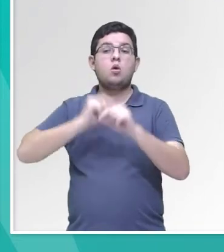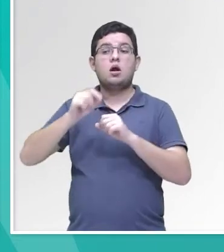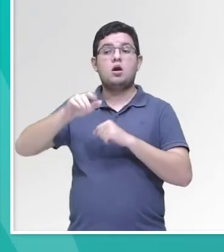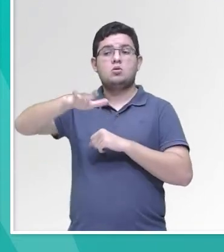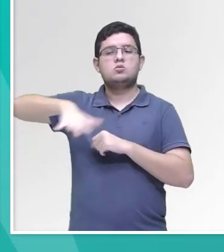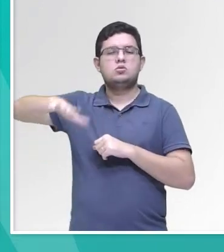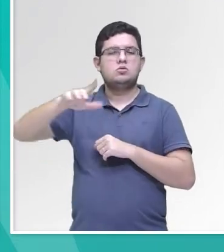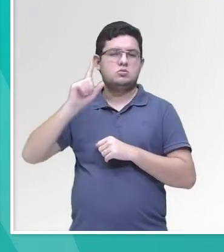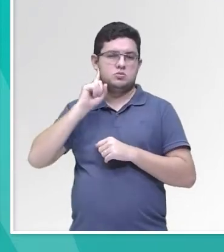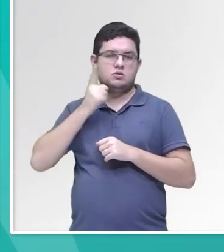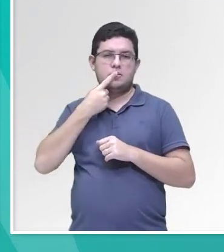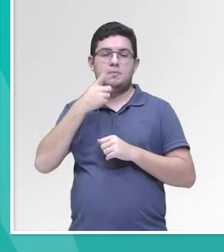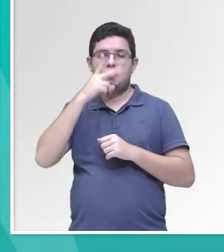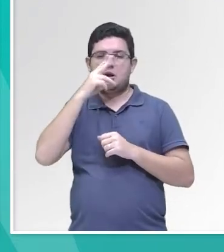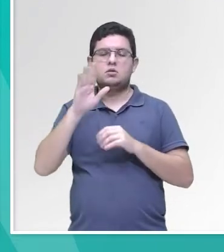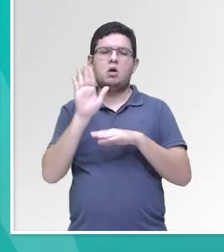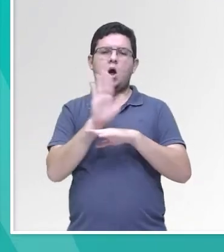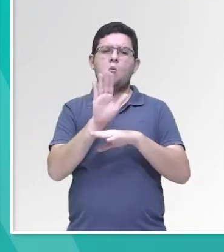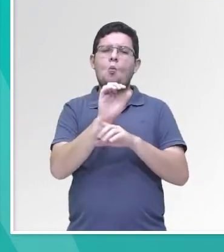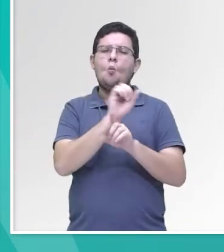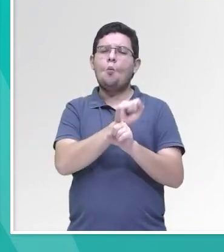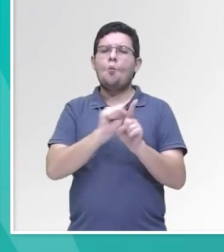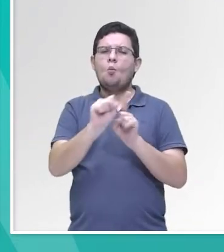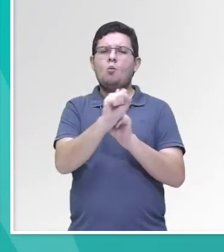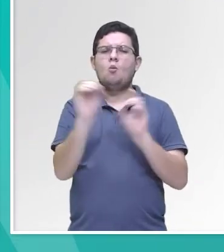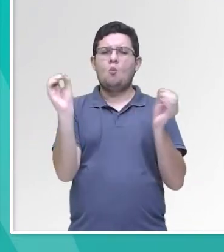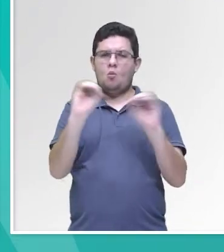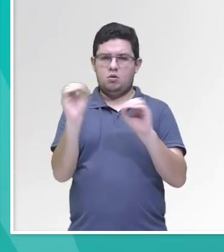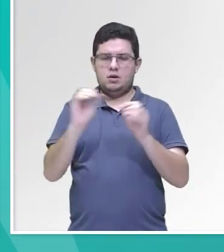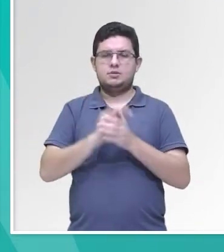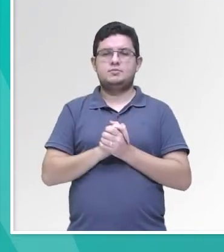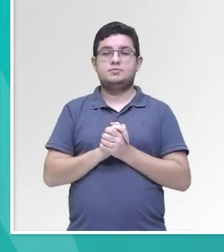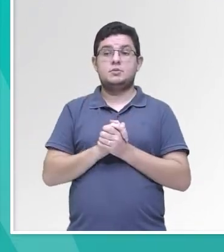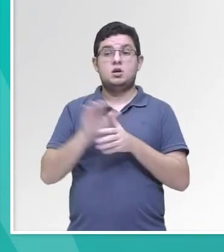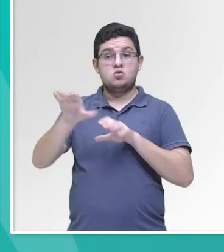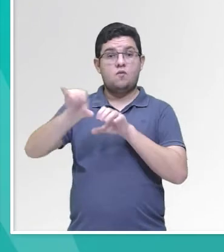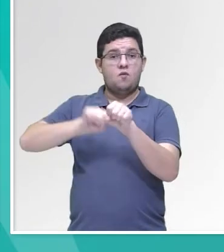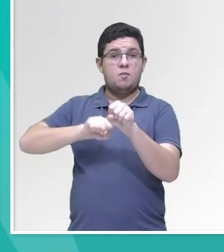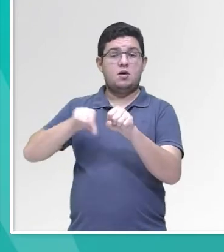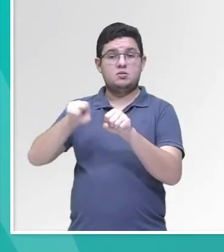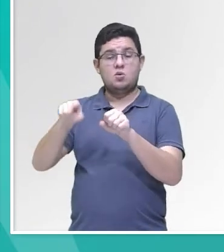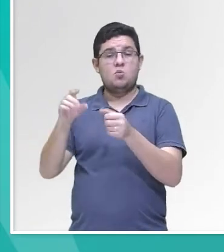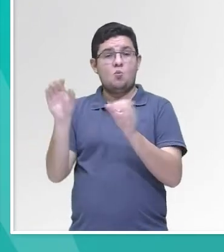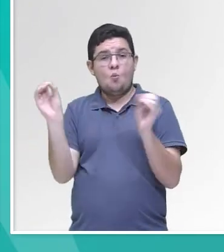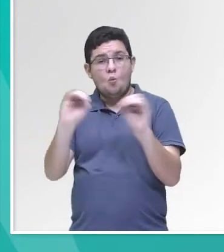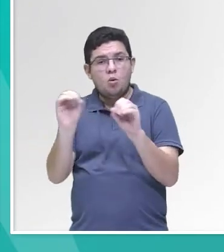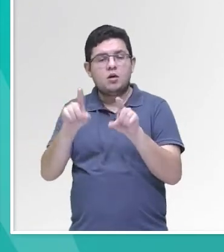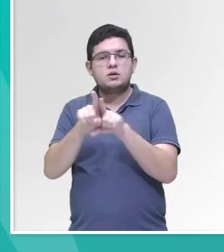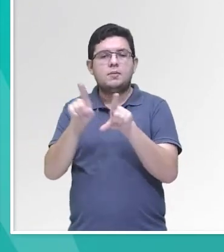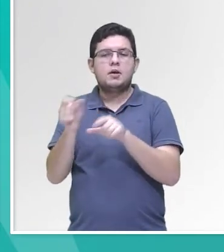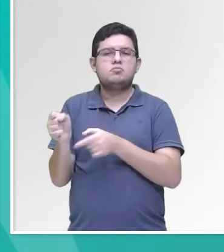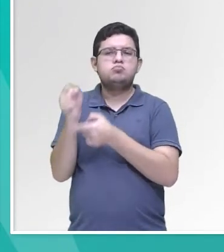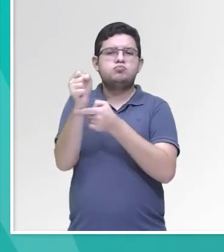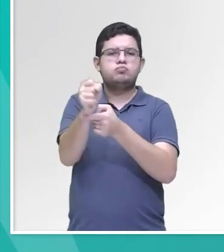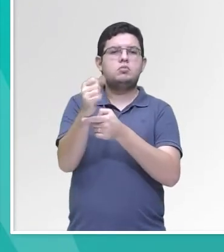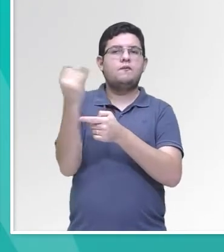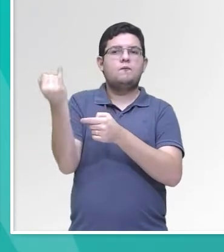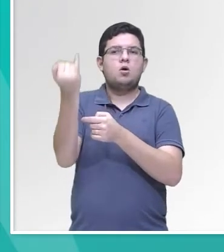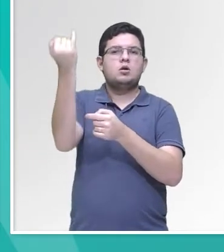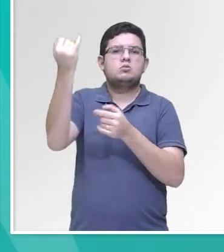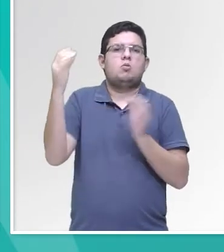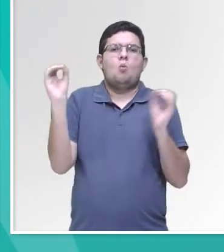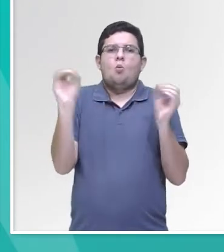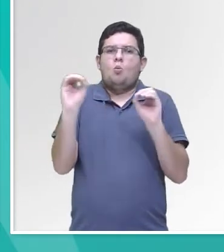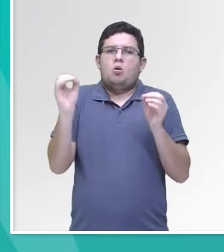contribuição significante para a sociedade, o que o afasta da escolaridade e neutraliza a relevância que possui. Logo,